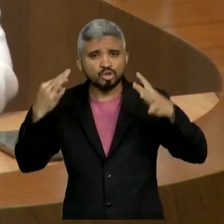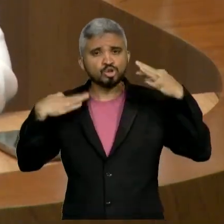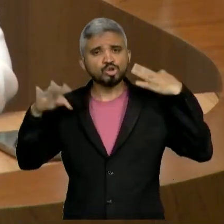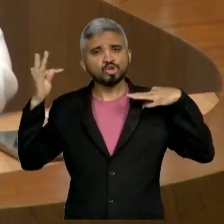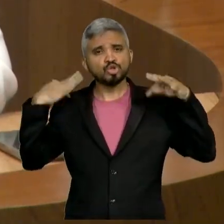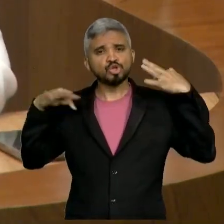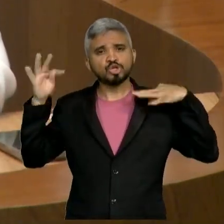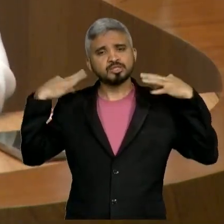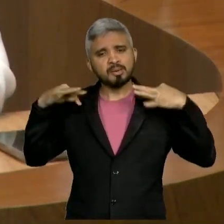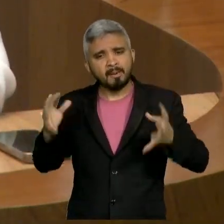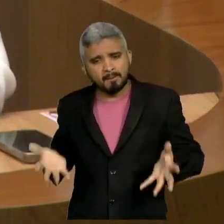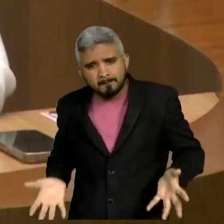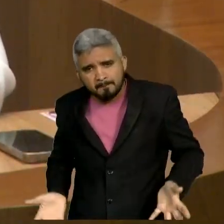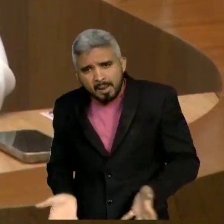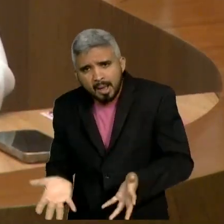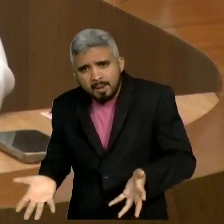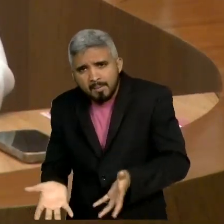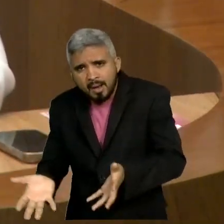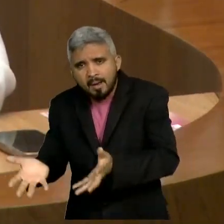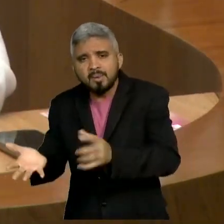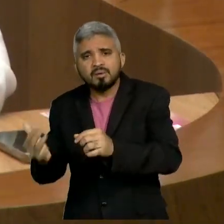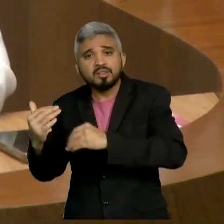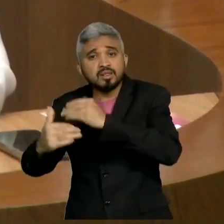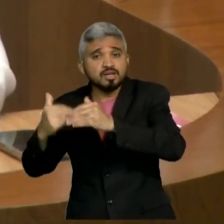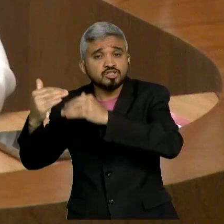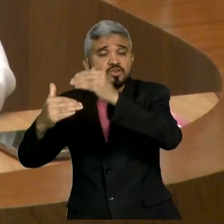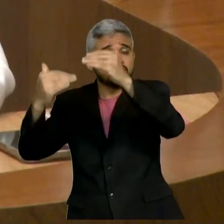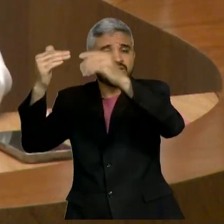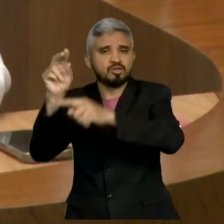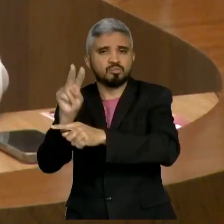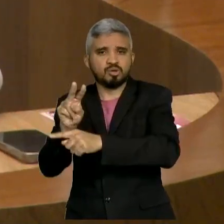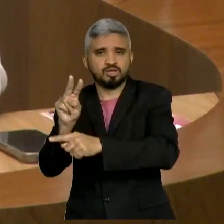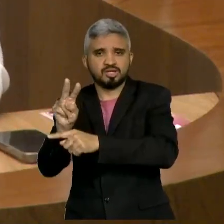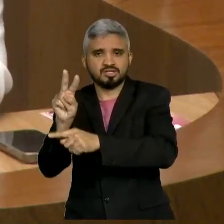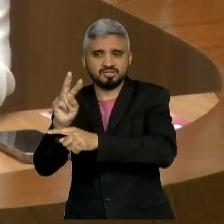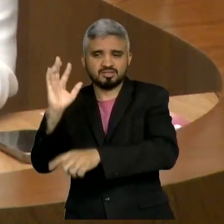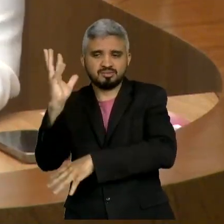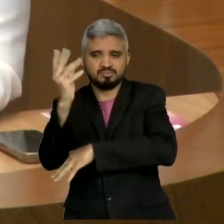desenvolvimento sustentável e que esteve presente na...